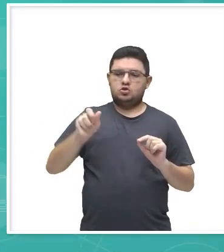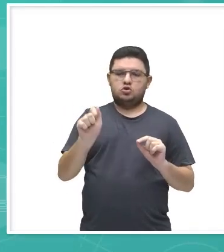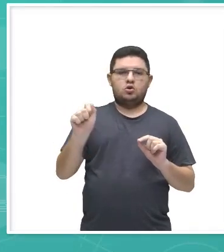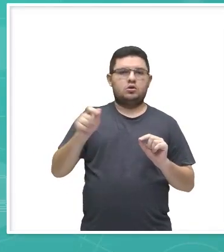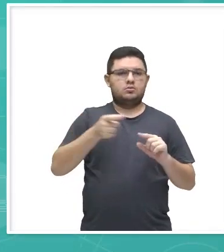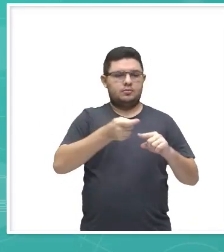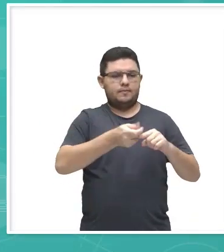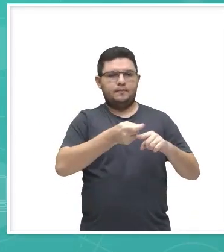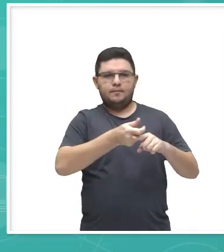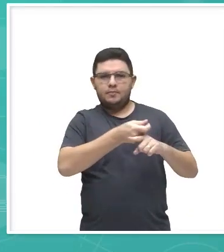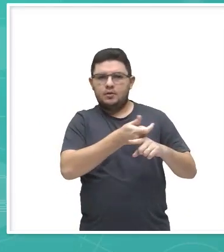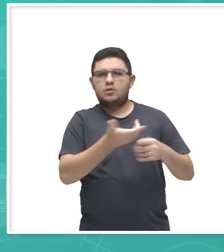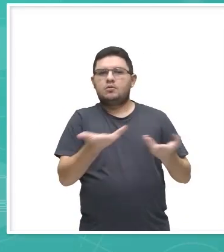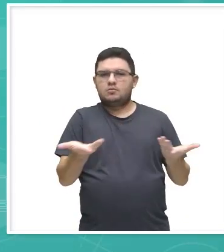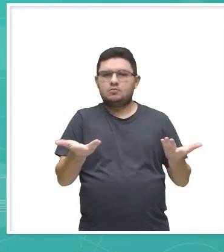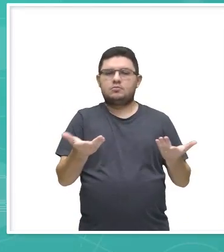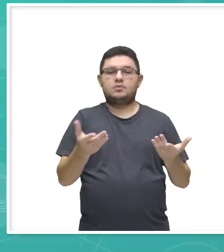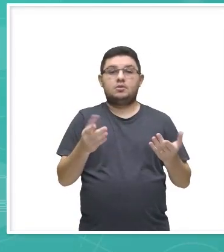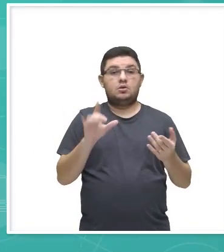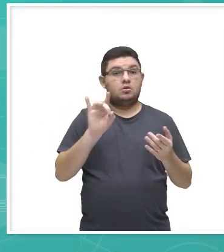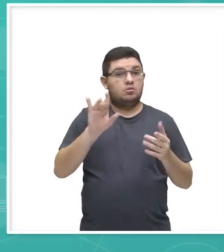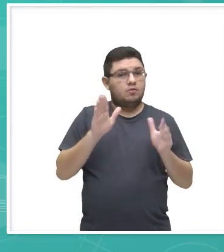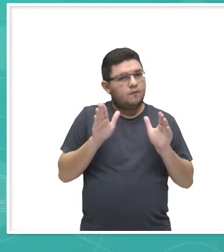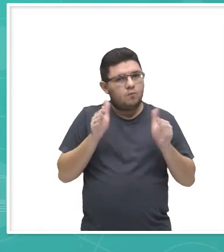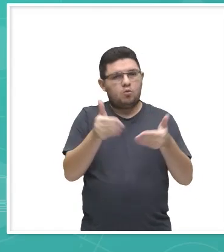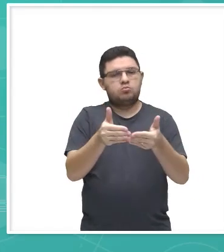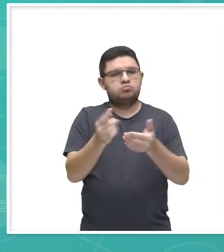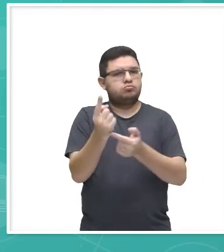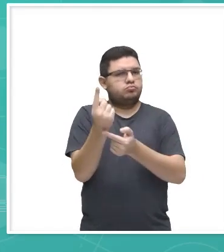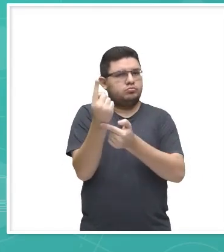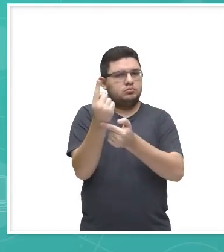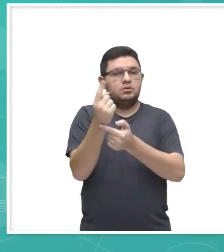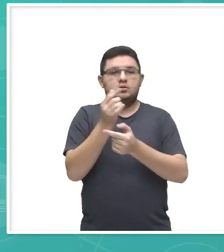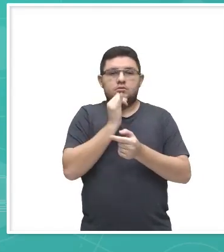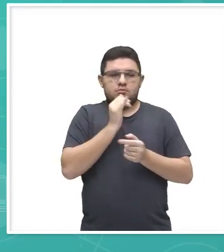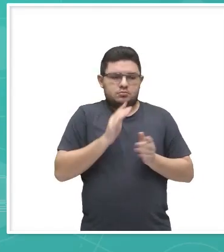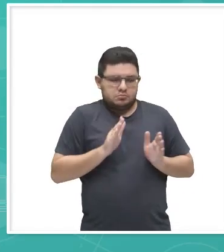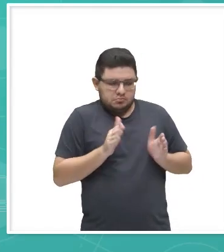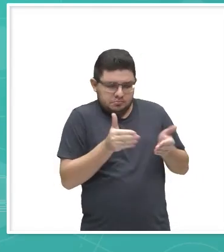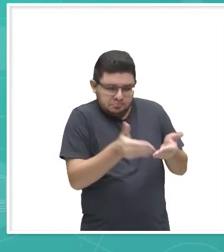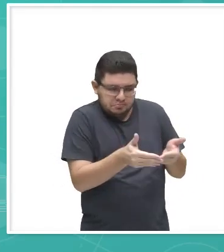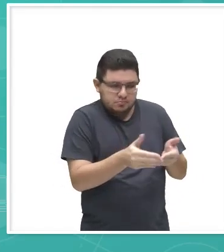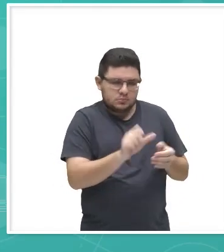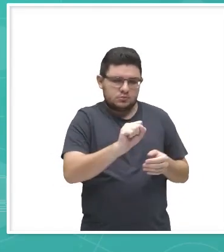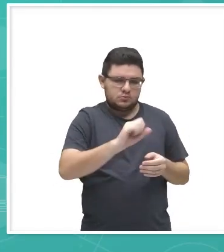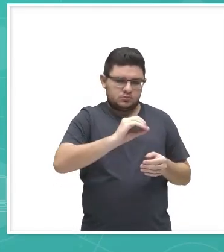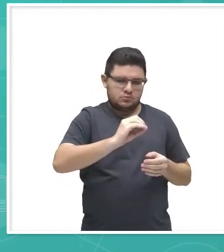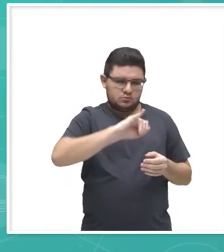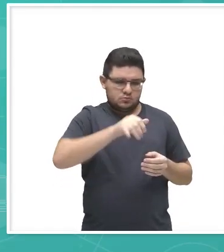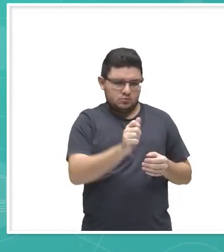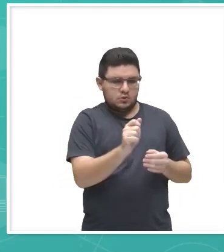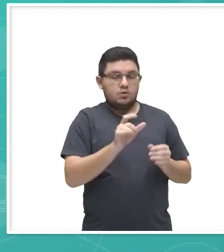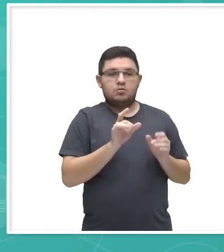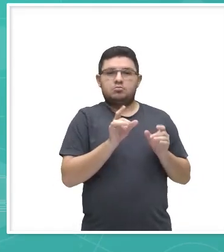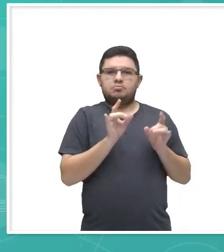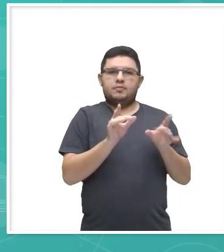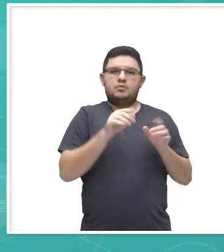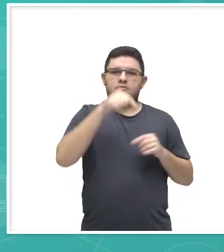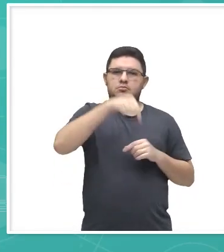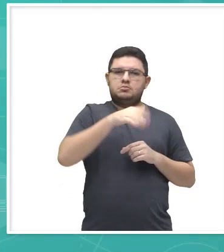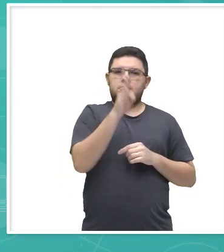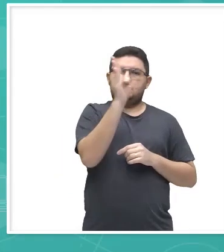de atividade, eles vão plantar apenas a soja, e aquela soja ela vai ser vendida tanto aqui no Brasil